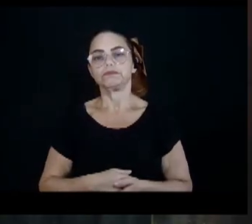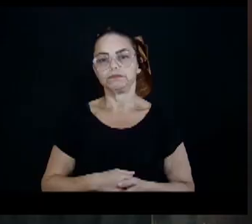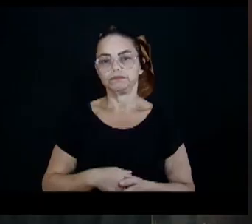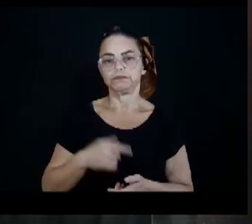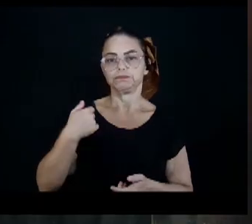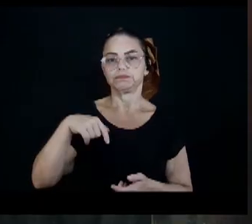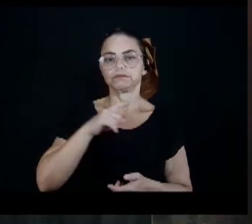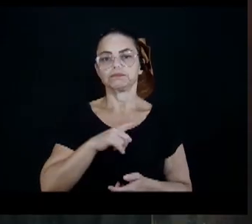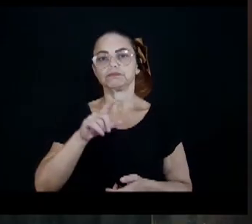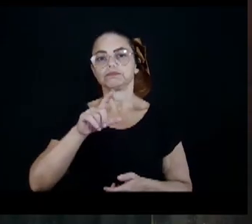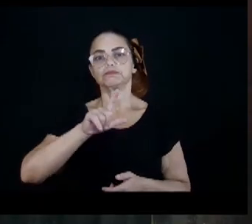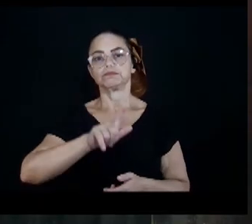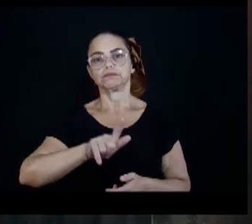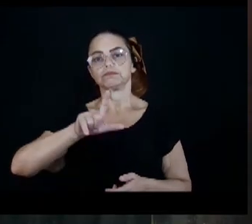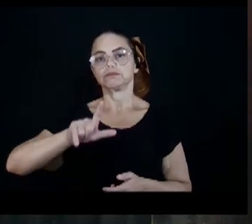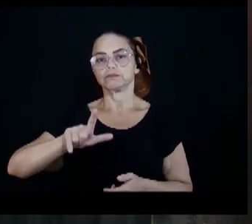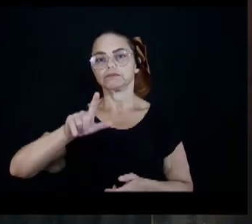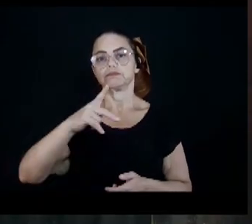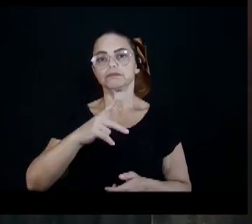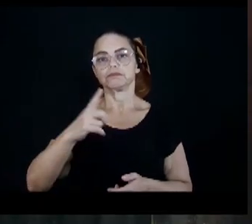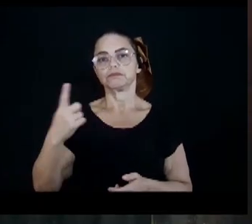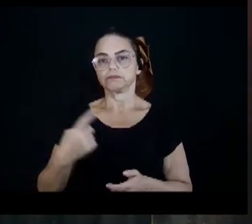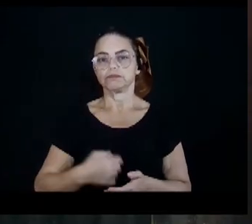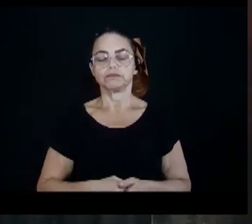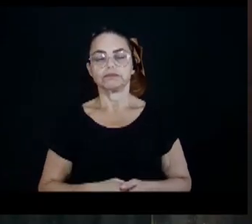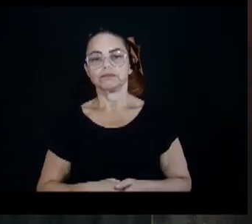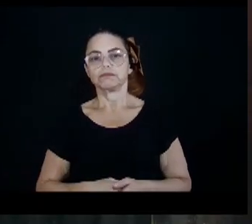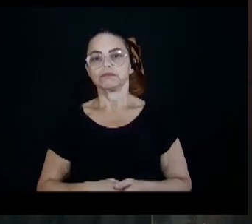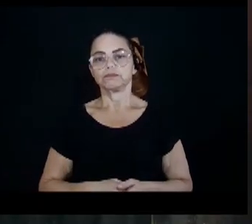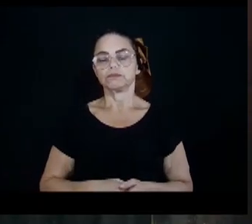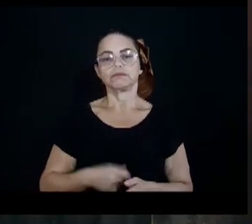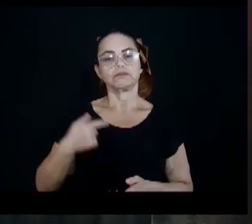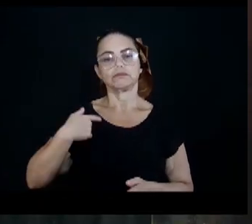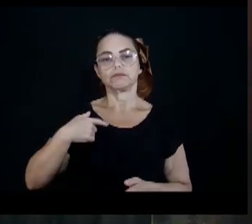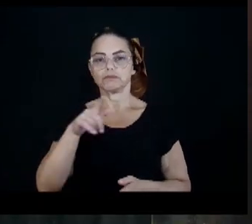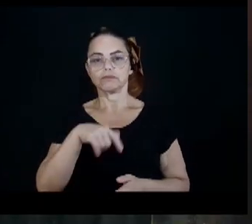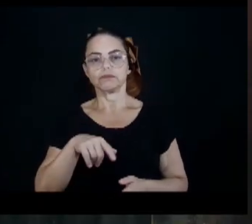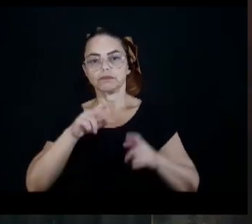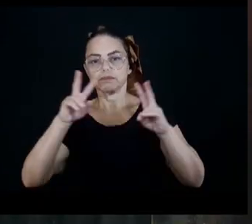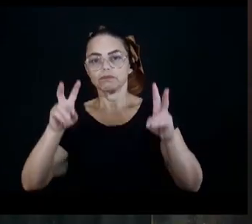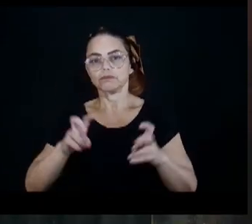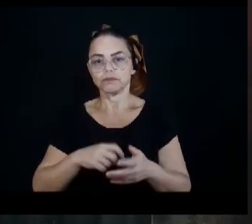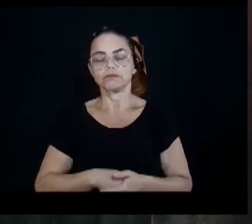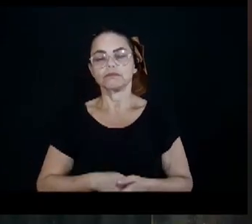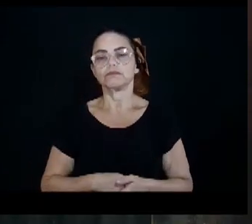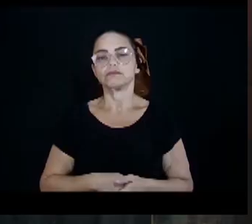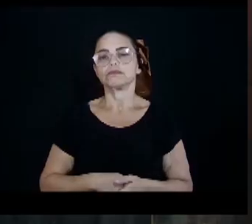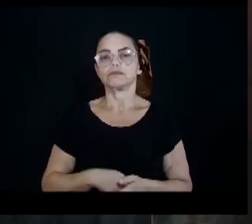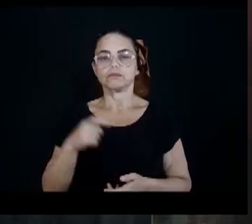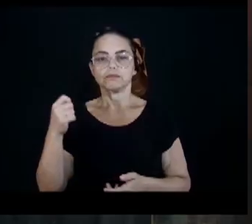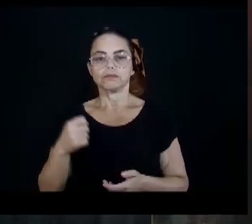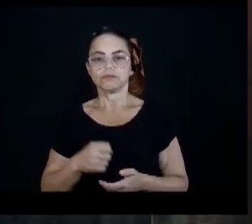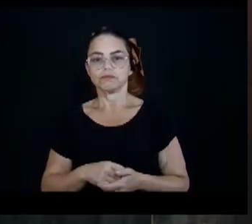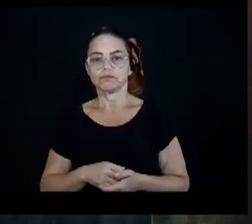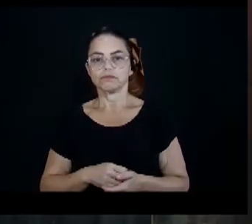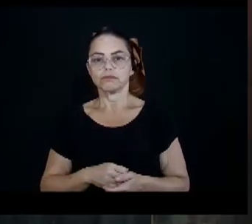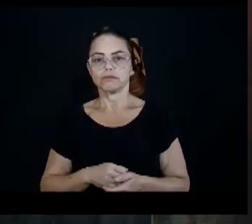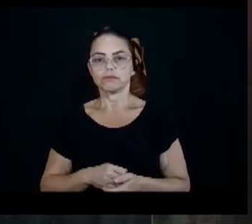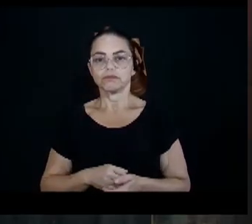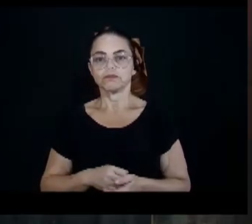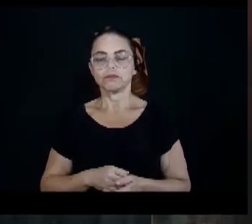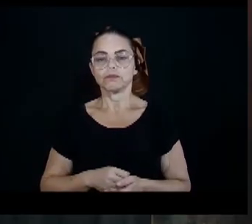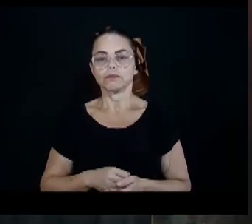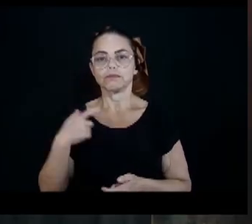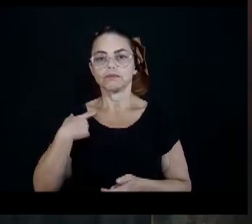né? E esse mais moderno, que fala-se muito na praça hoje, que a composição é